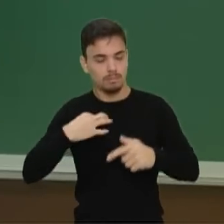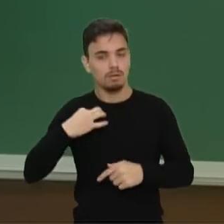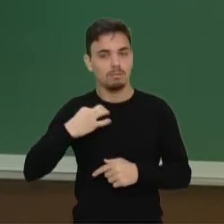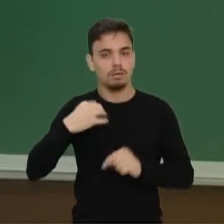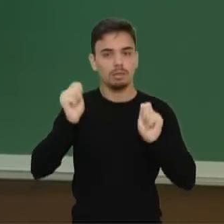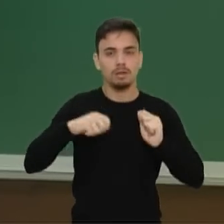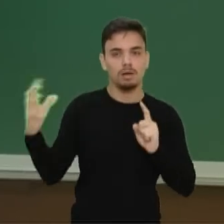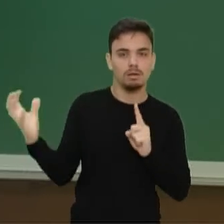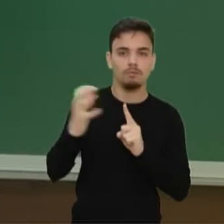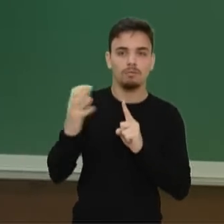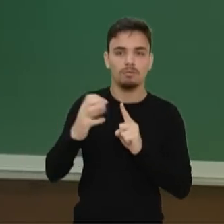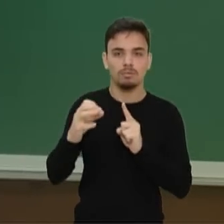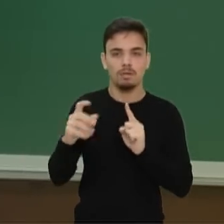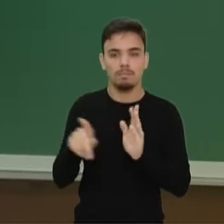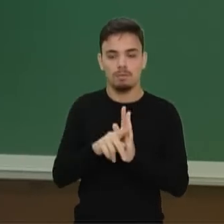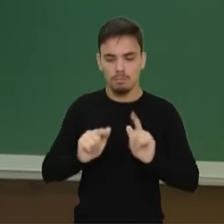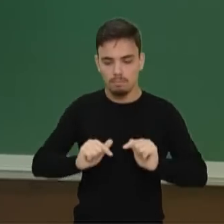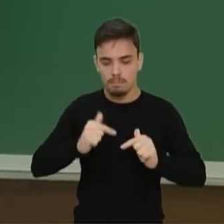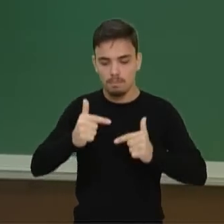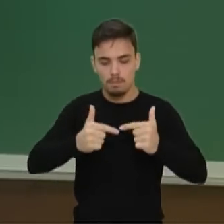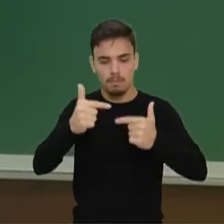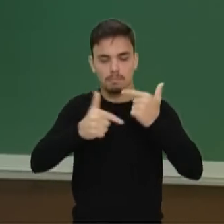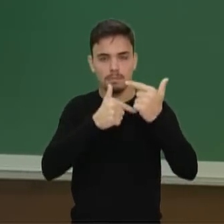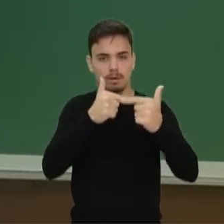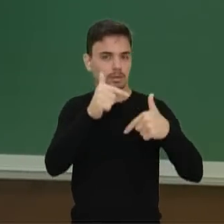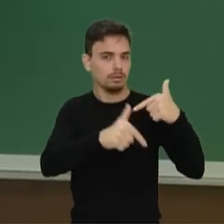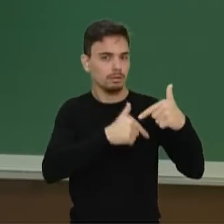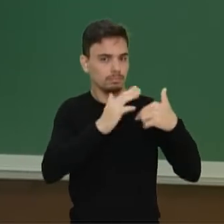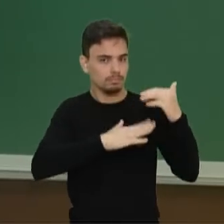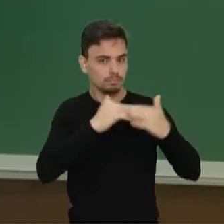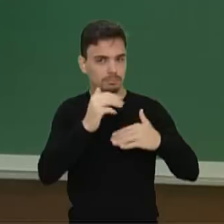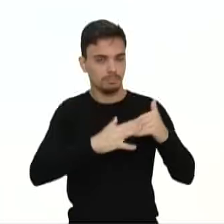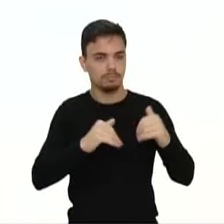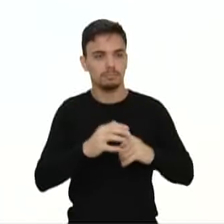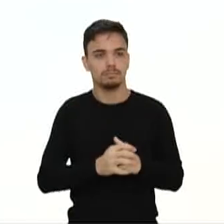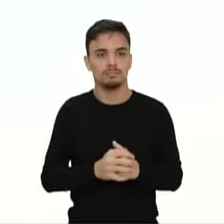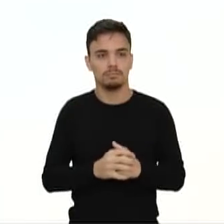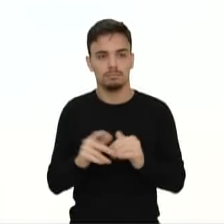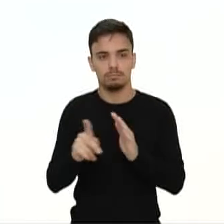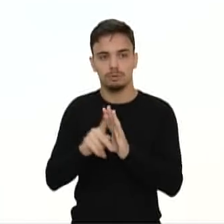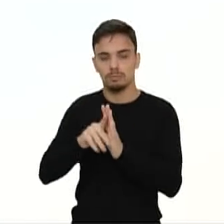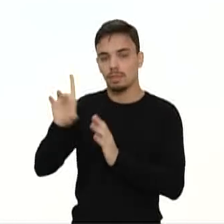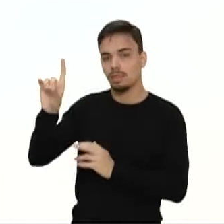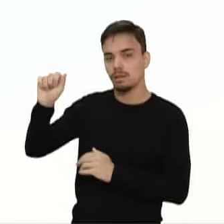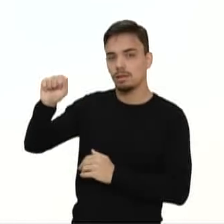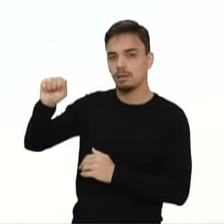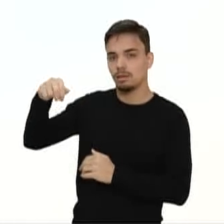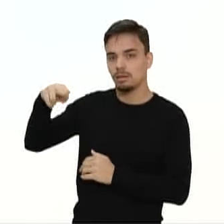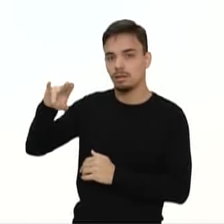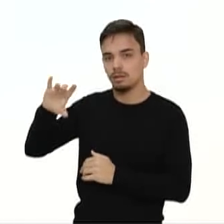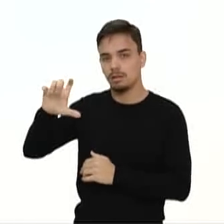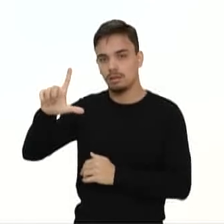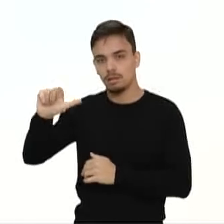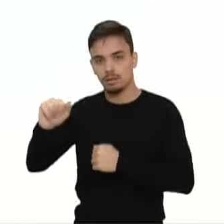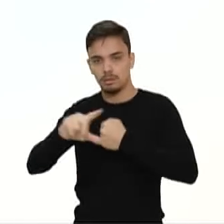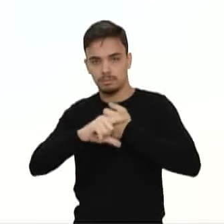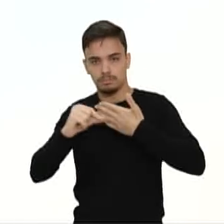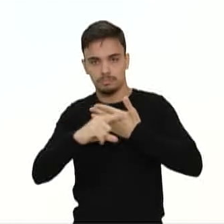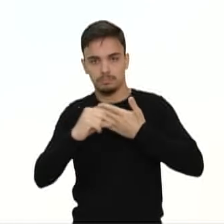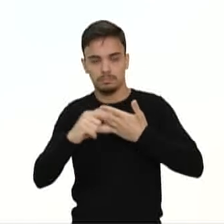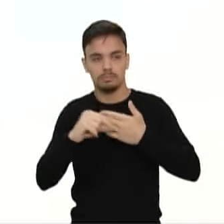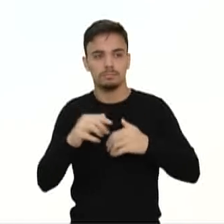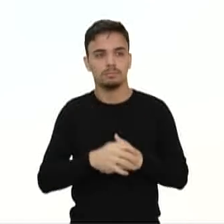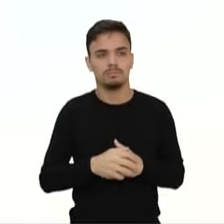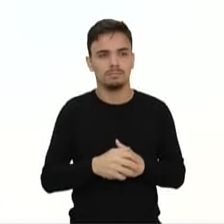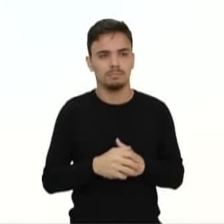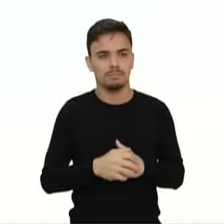pode influenciar na carreira? Por Daniela do Lago. Muito úteis, especialmente para quem está em